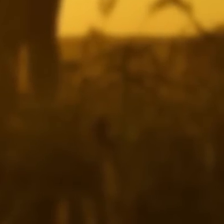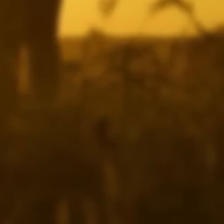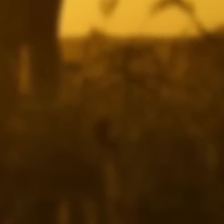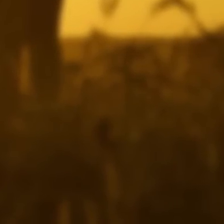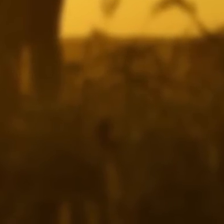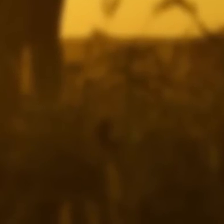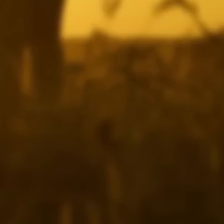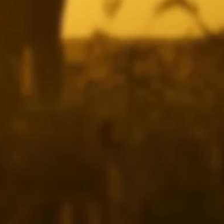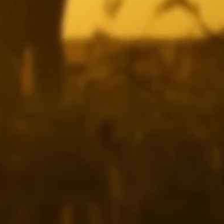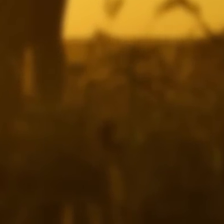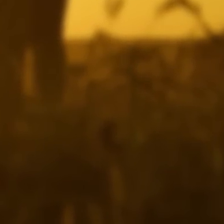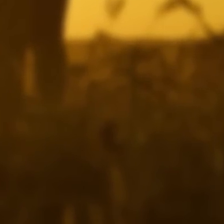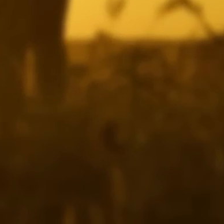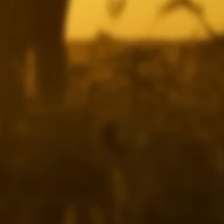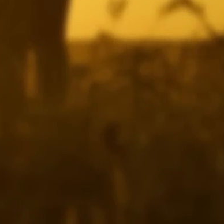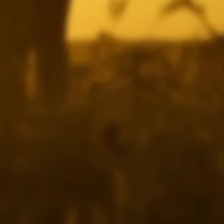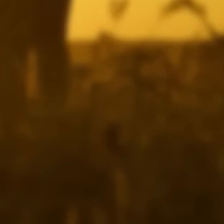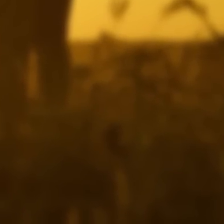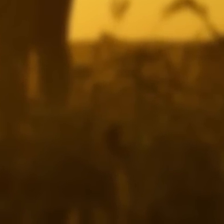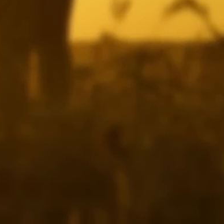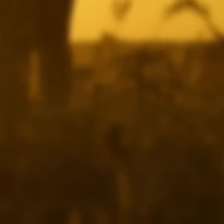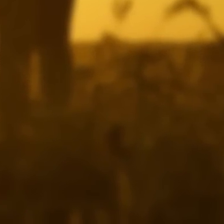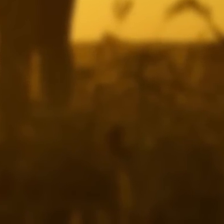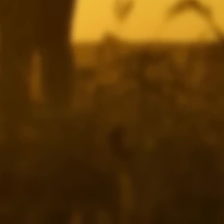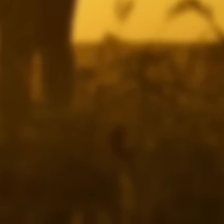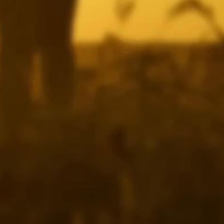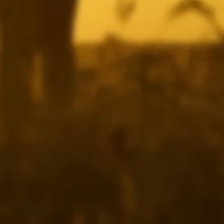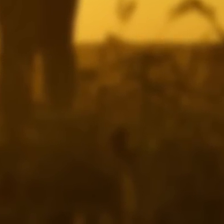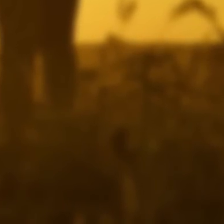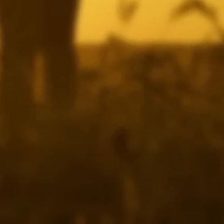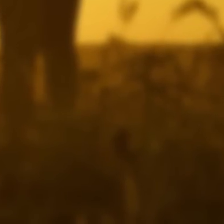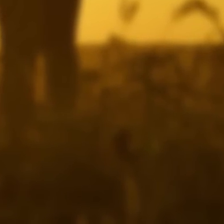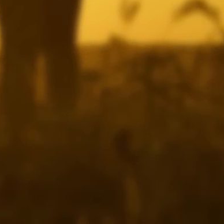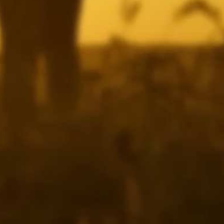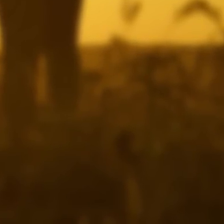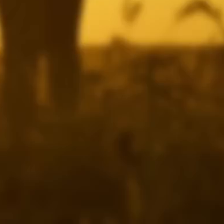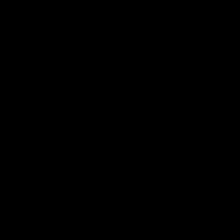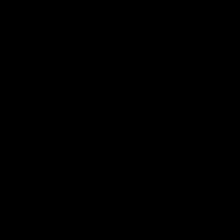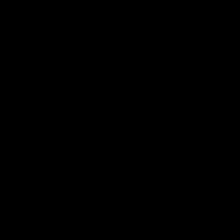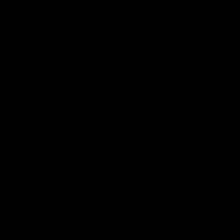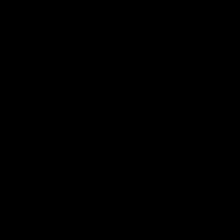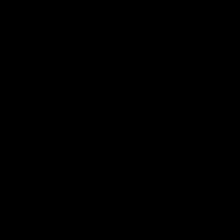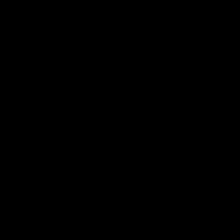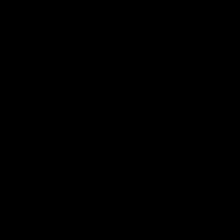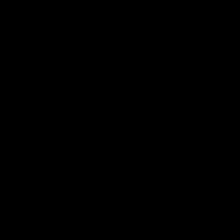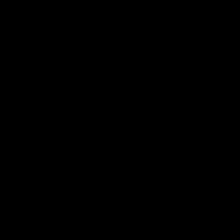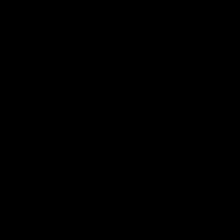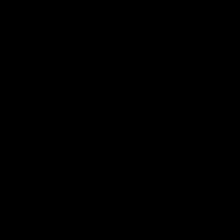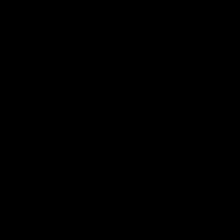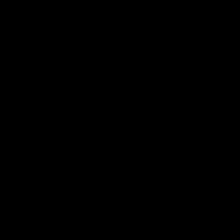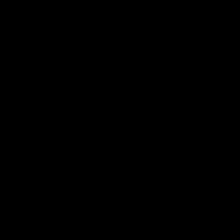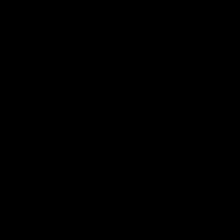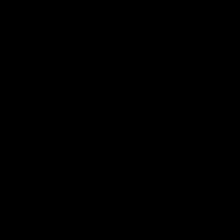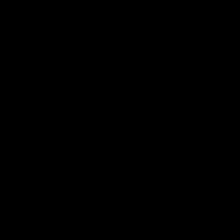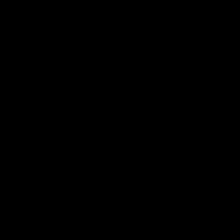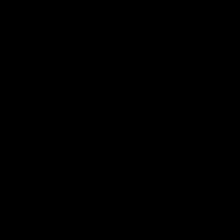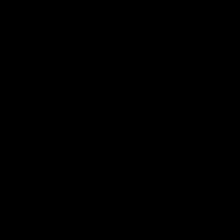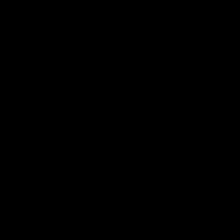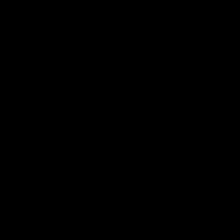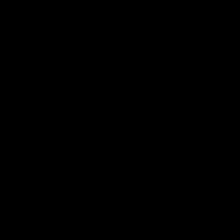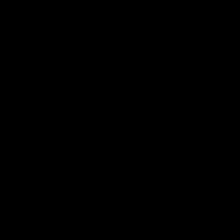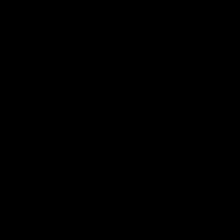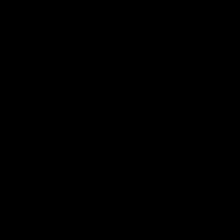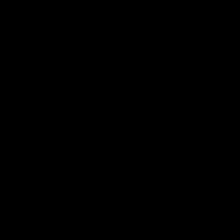Família, um projeto de Deus.